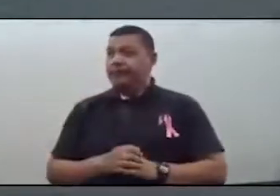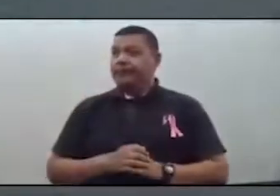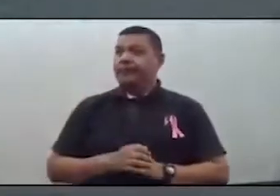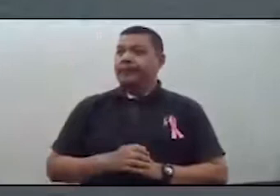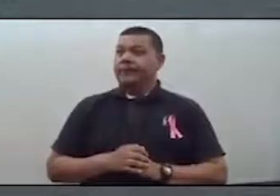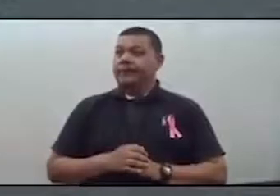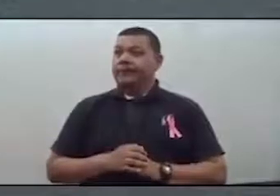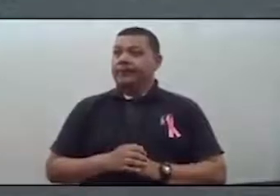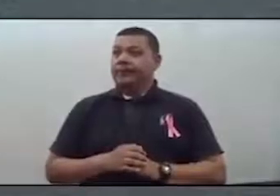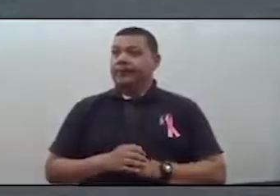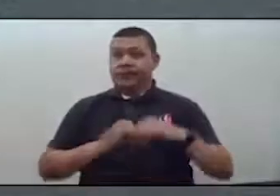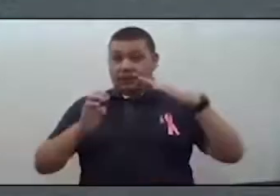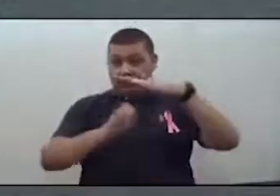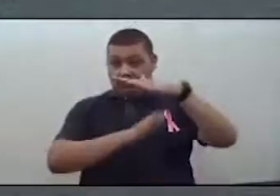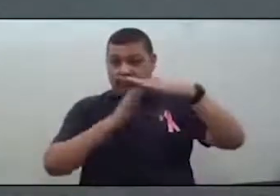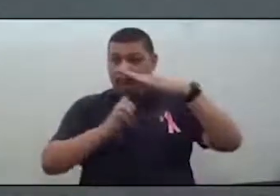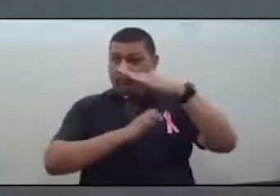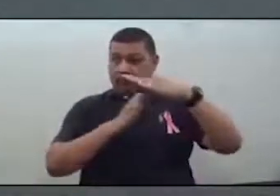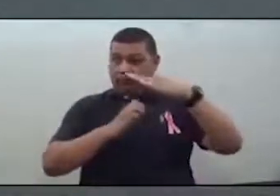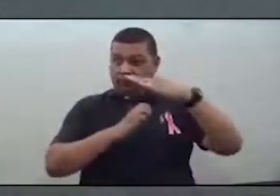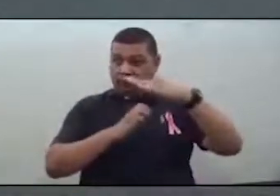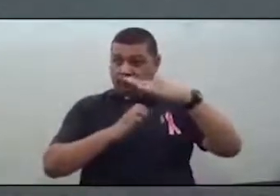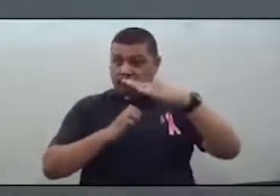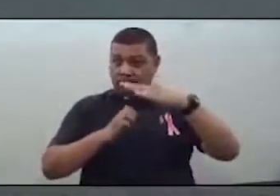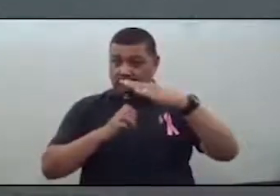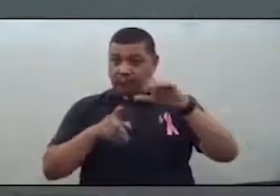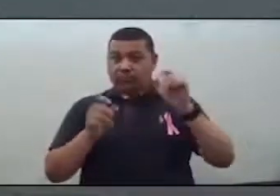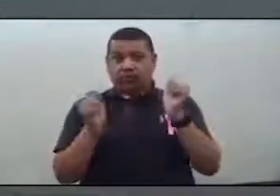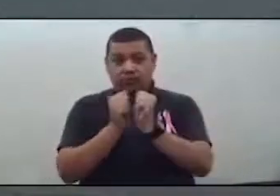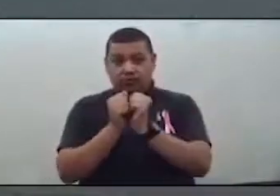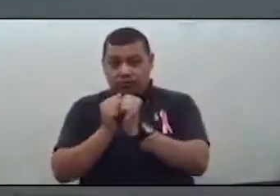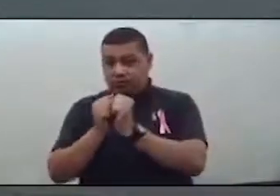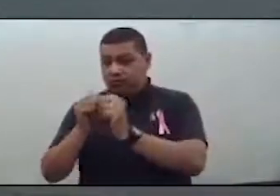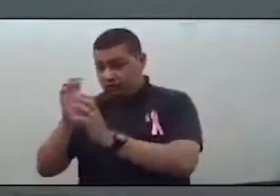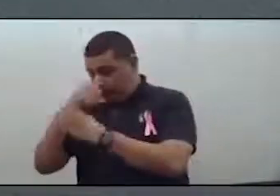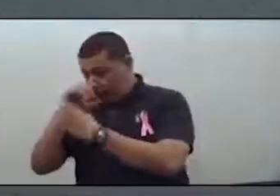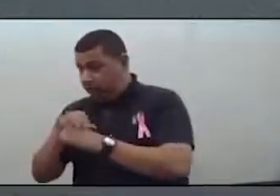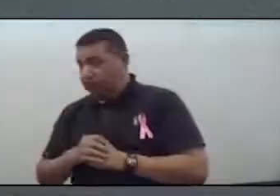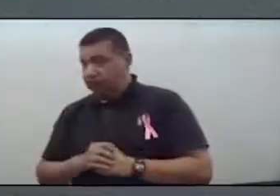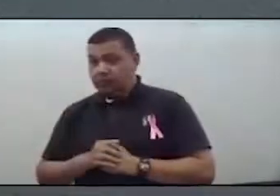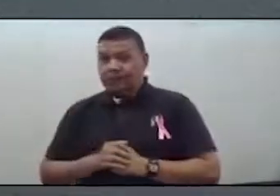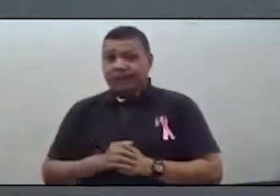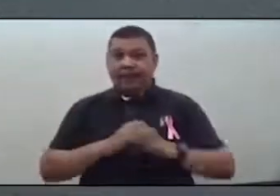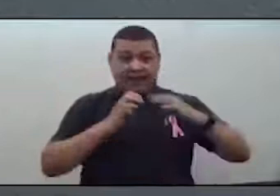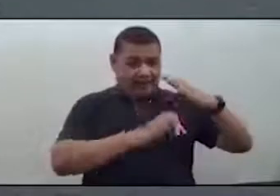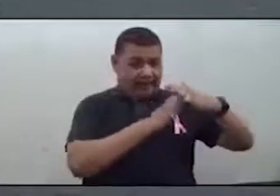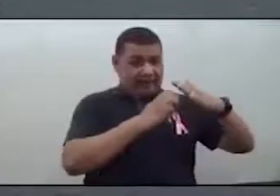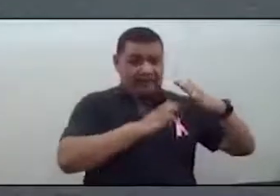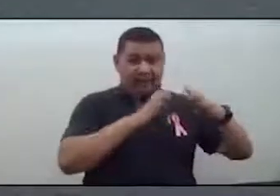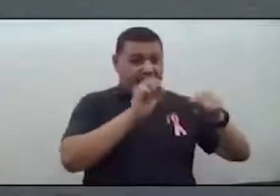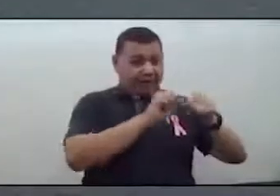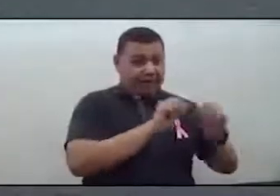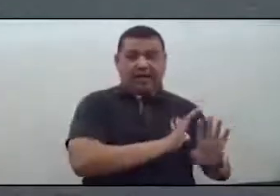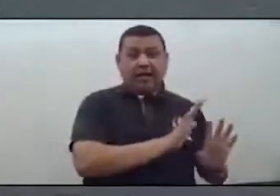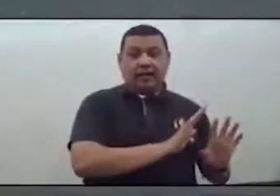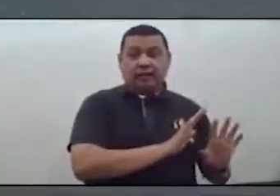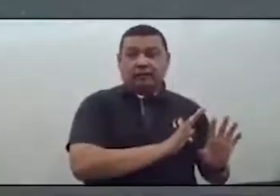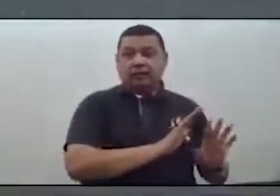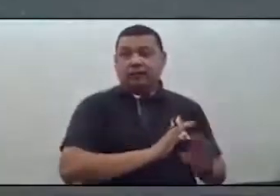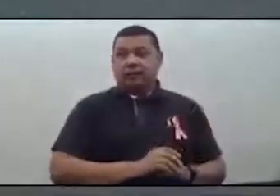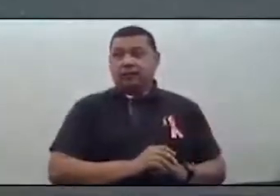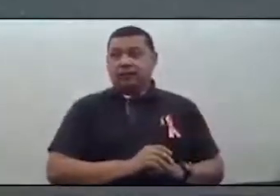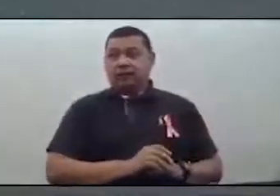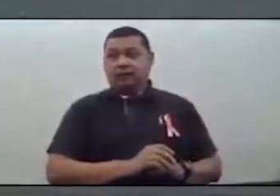a empresa que planejou, os engenheiros, a empresa que fez, não. A que executou o que estava